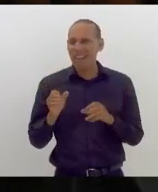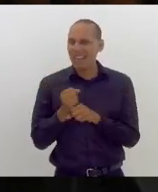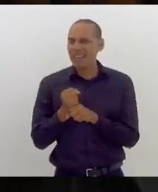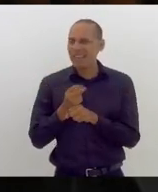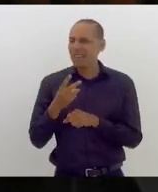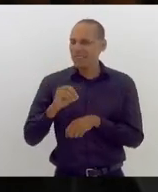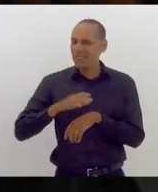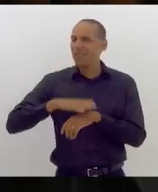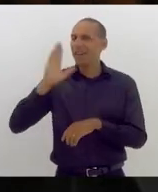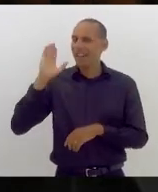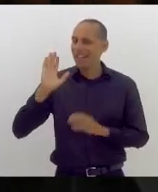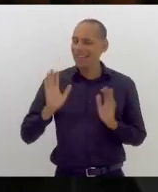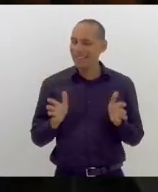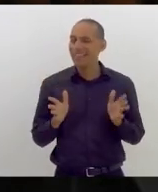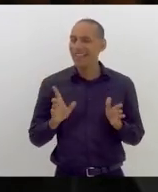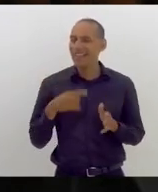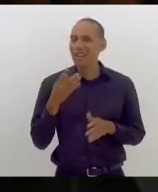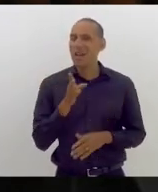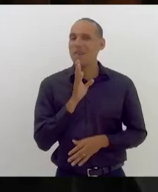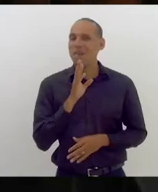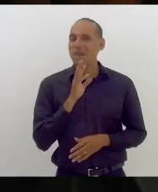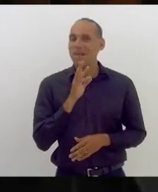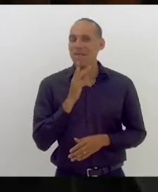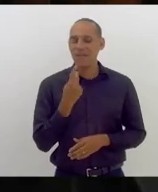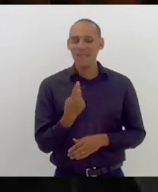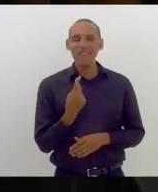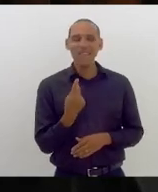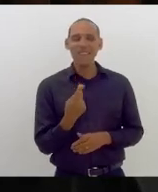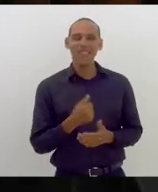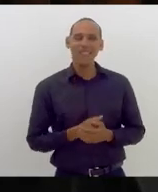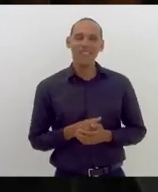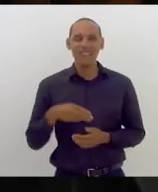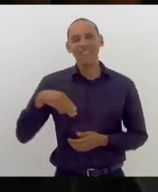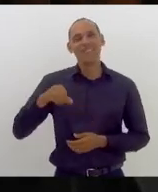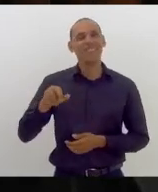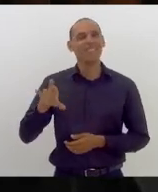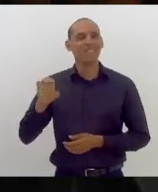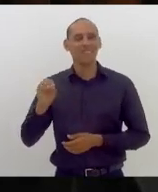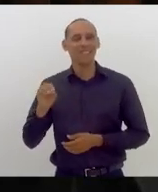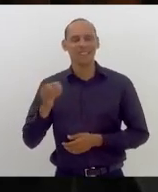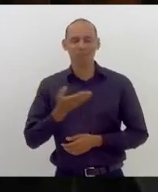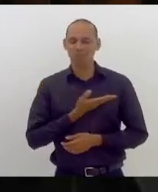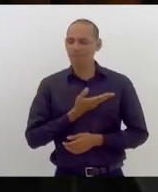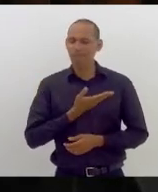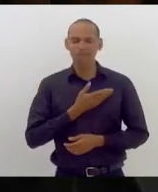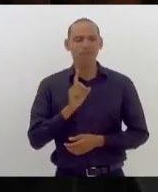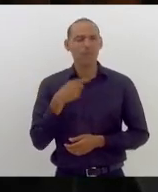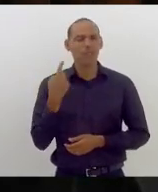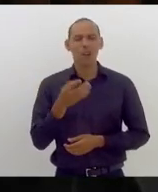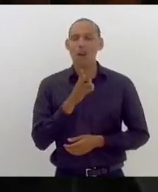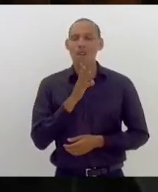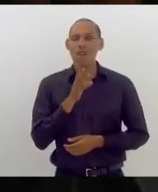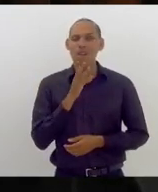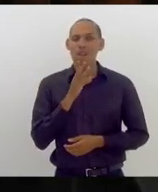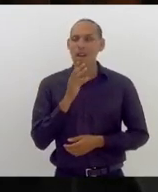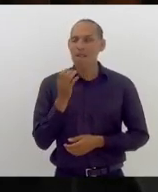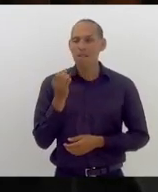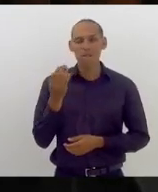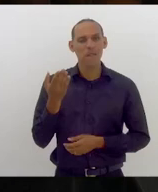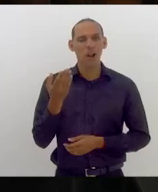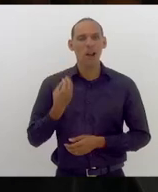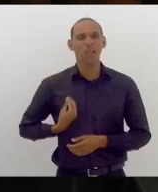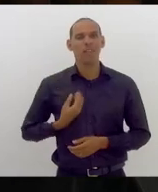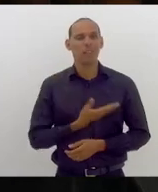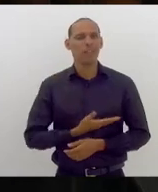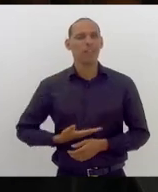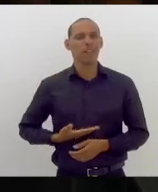de 20 anos que a gente já se conhece. O Mauro é um amigo que a gente se conheceu fora da vida pública, depois o